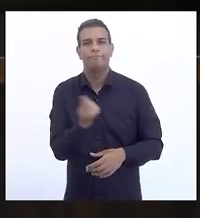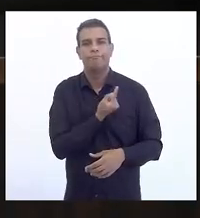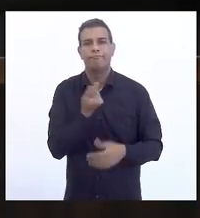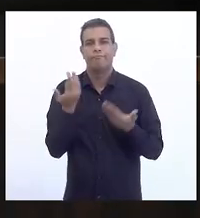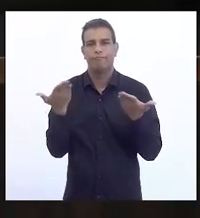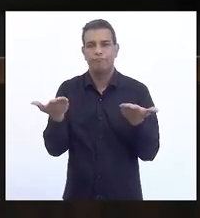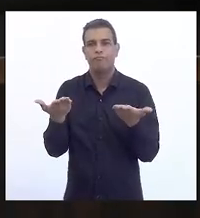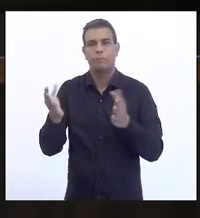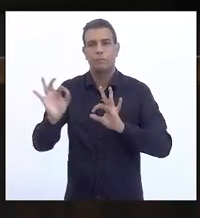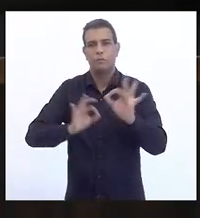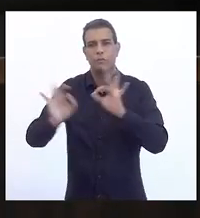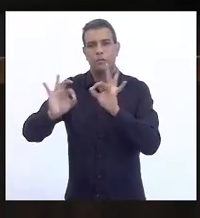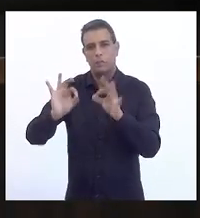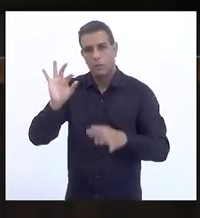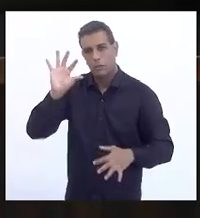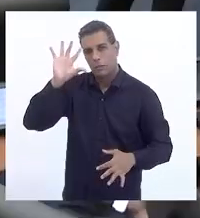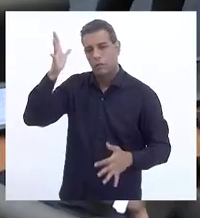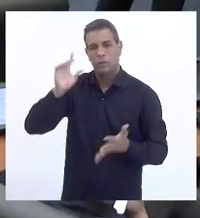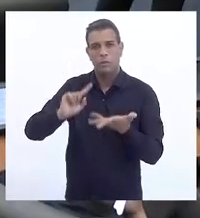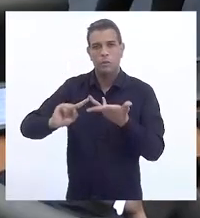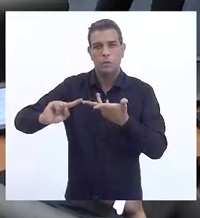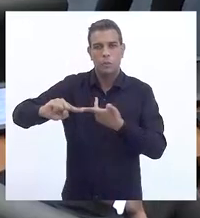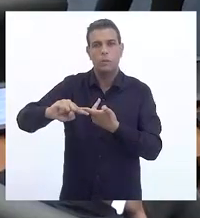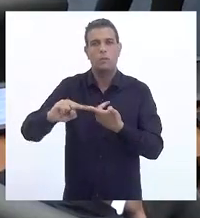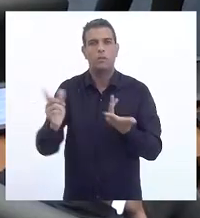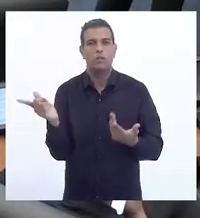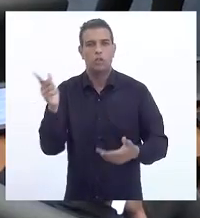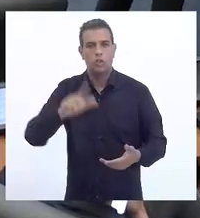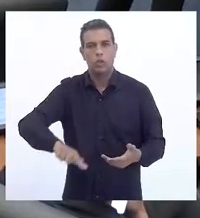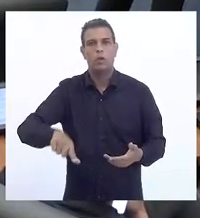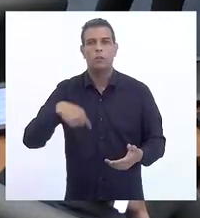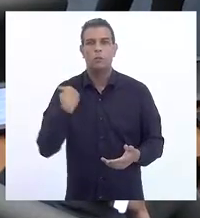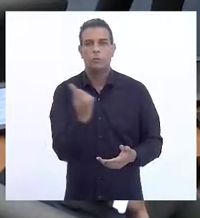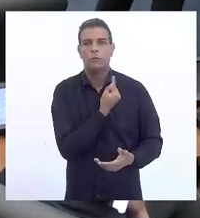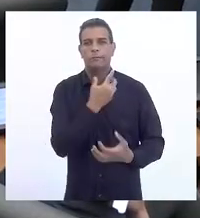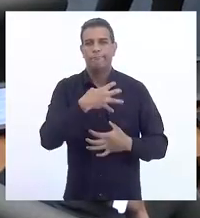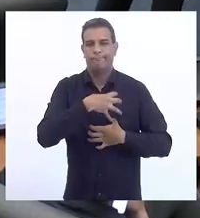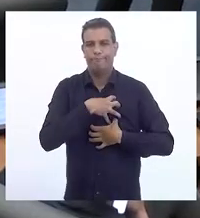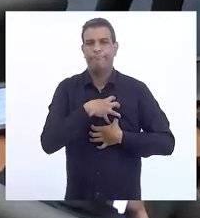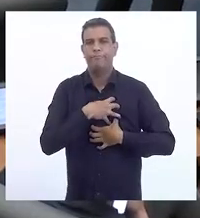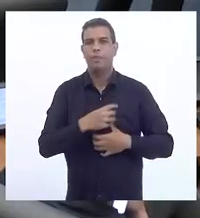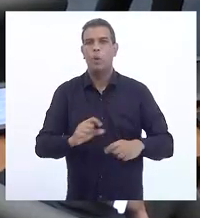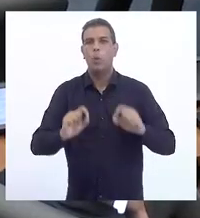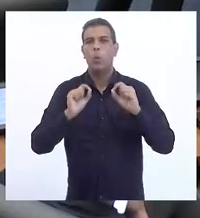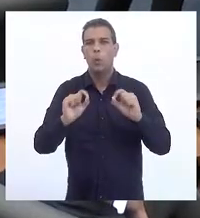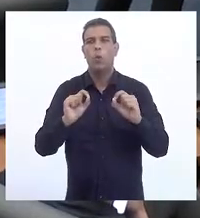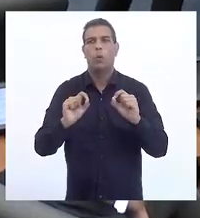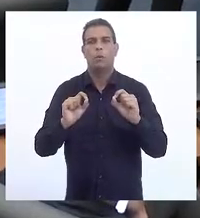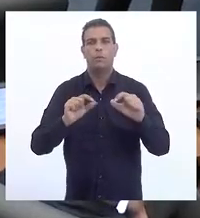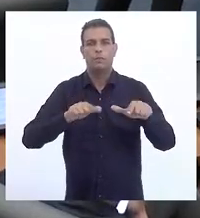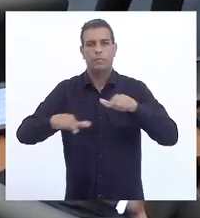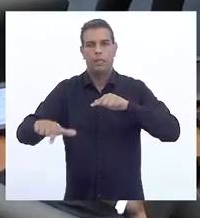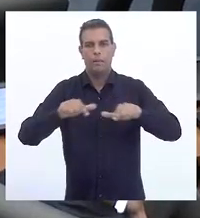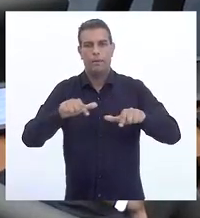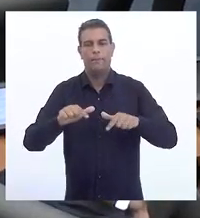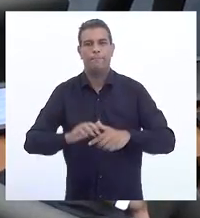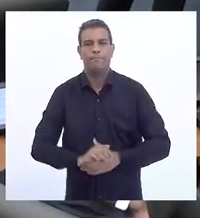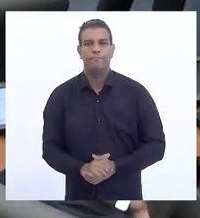Estava ali resolvendo umas questões. Já se encontra aqui e retorna aqui aos trabalhos.